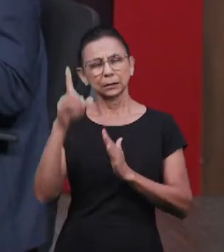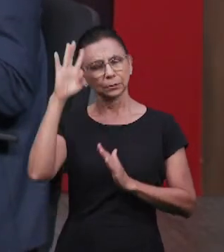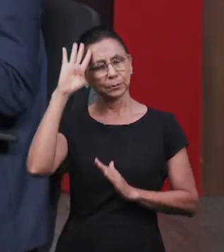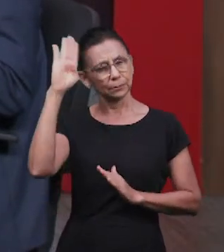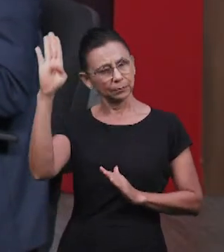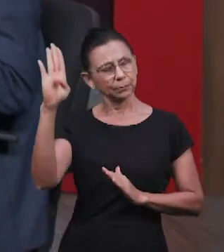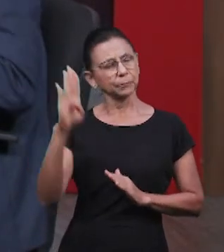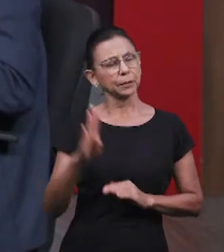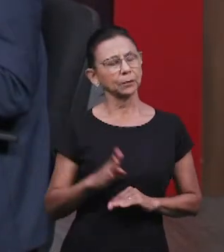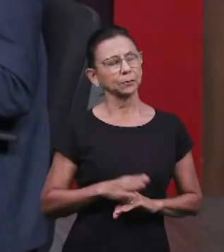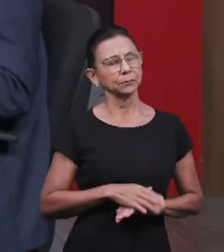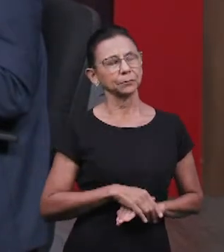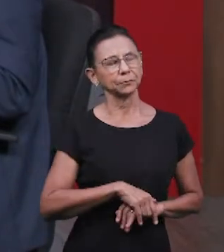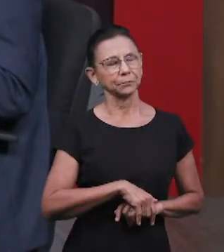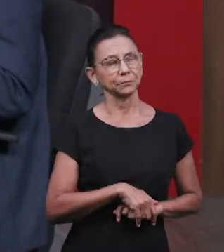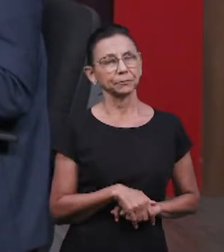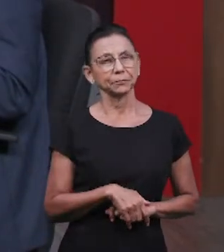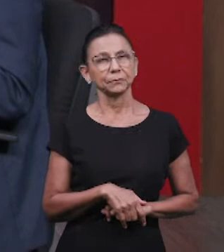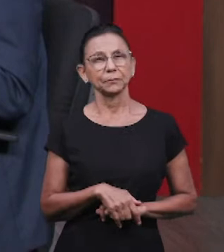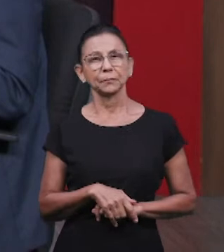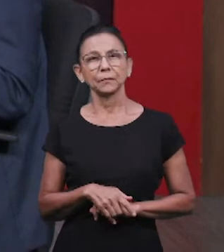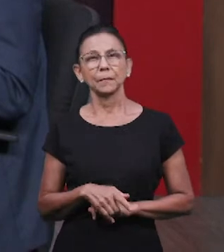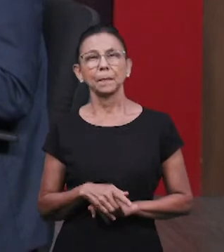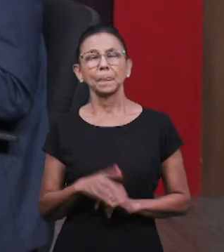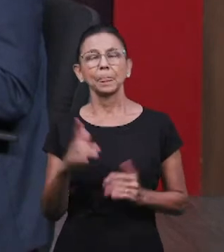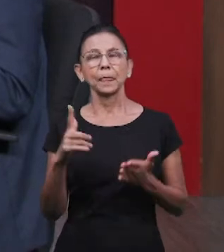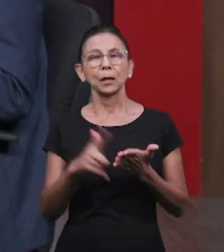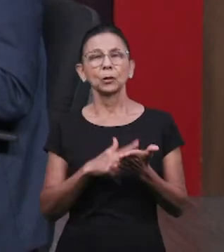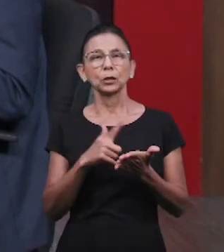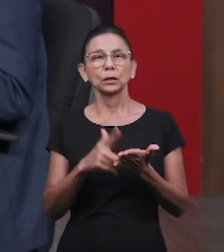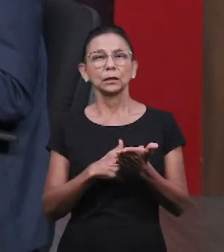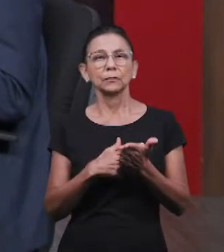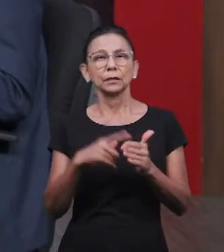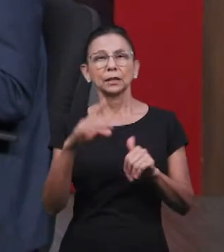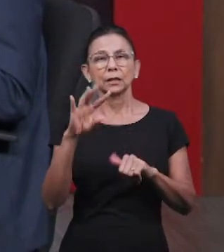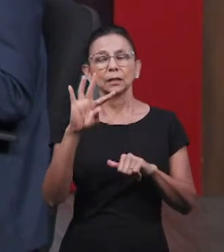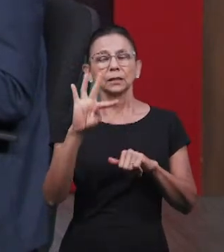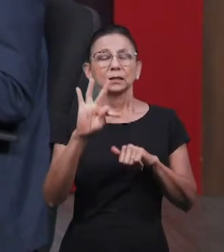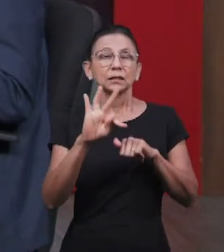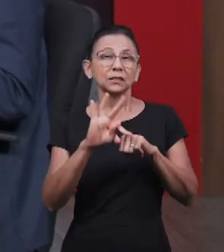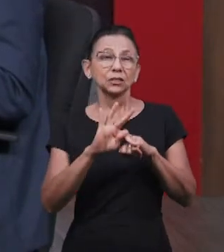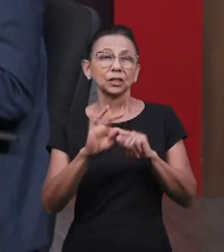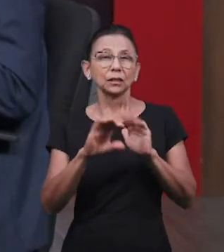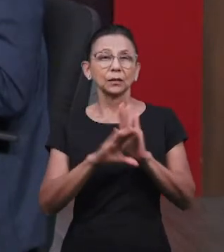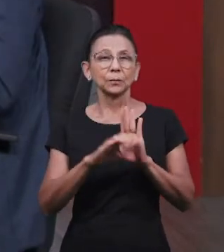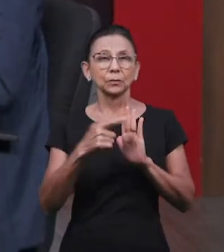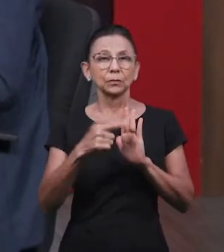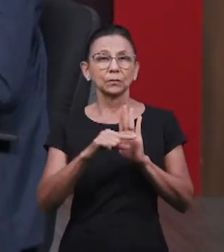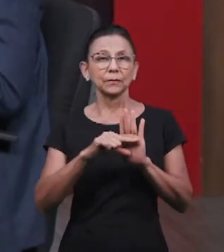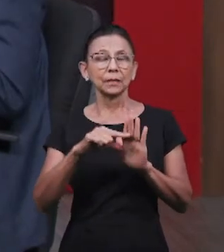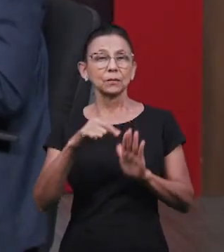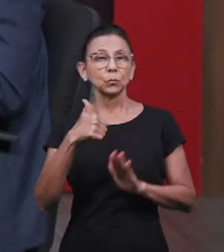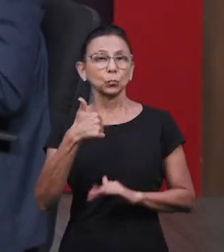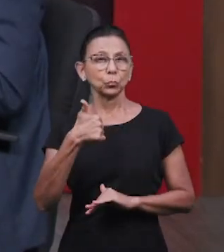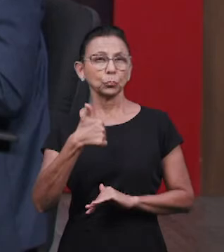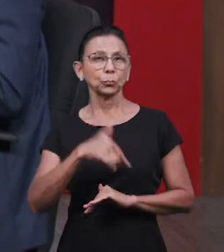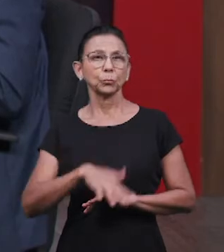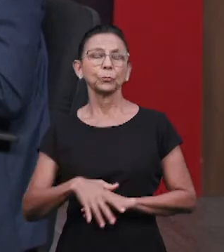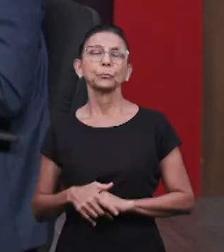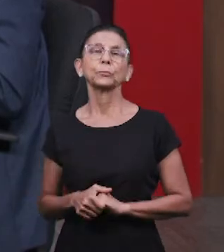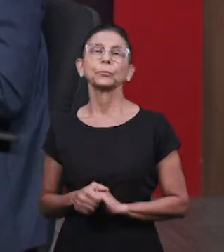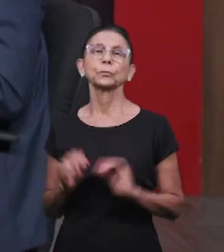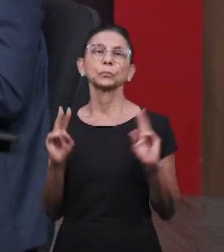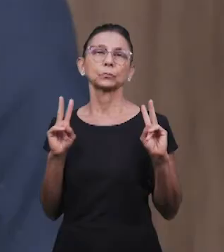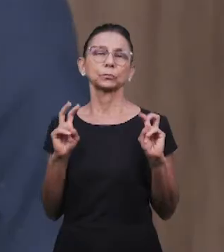sempre principal, né? Então aqui nós vamos abordar aqui em Tiago 2, a partir do verso 1, que fala-se,